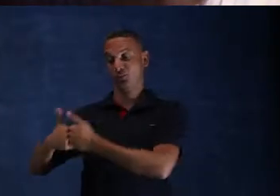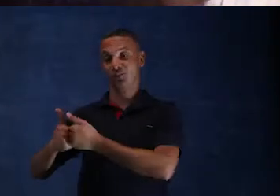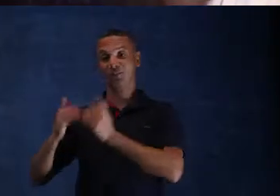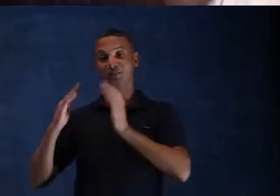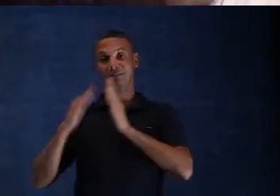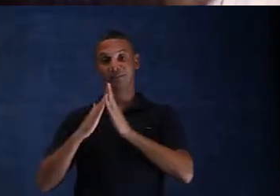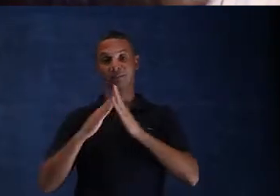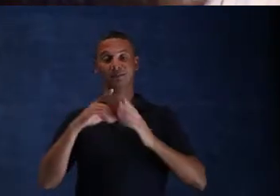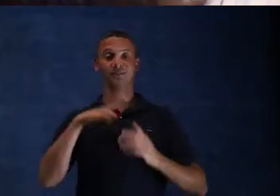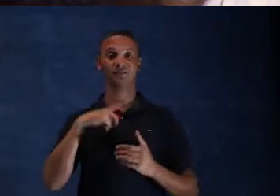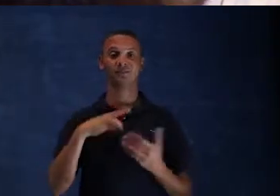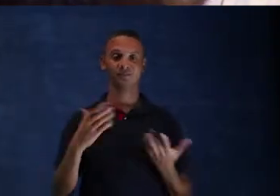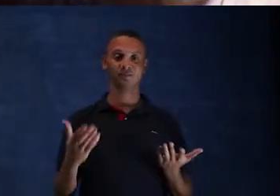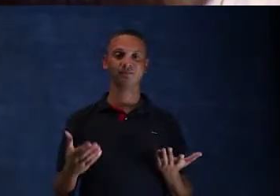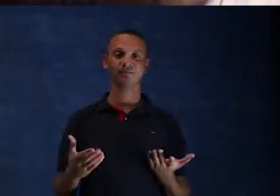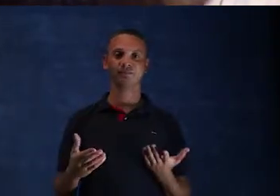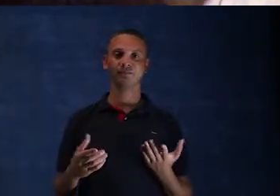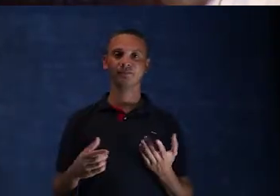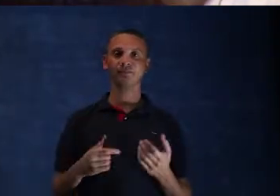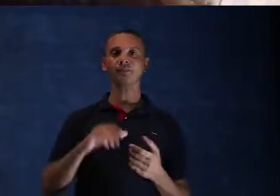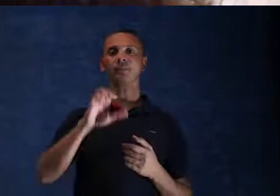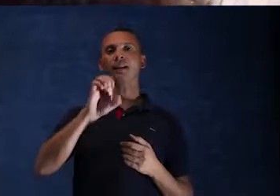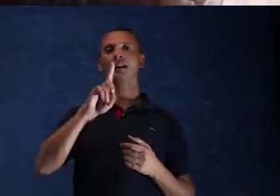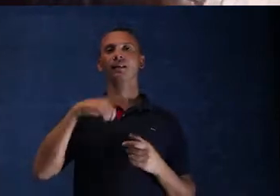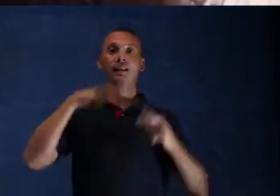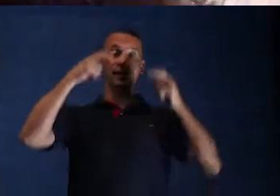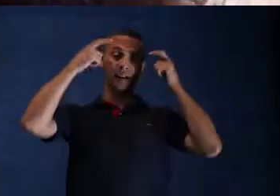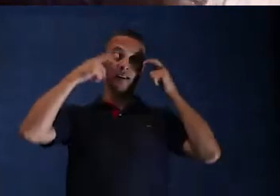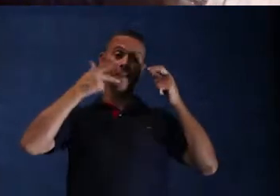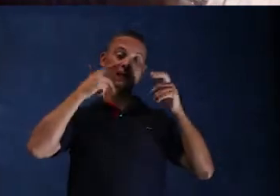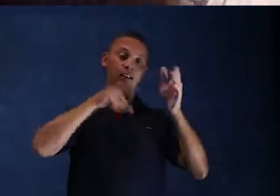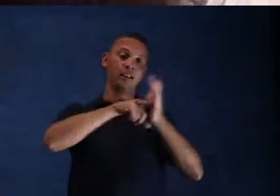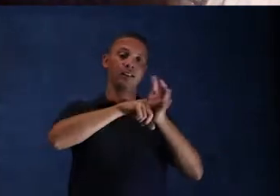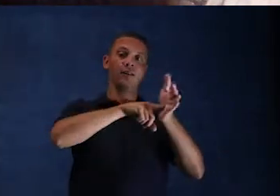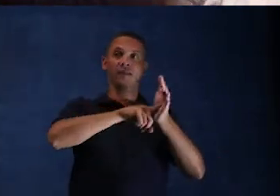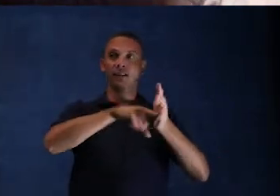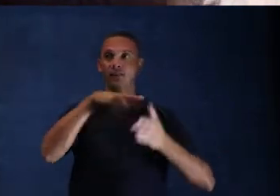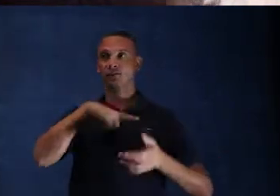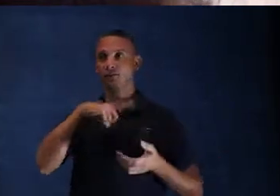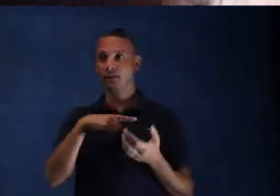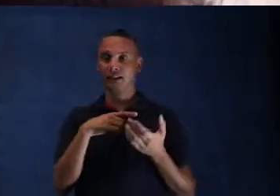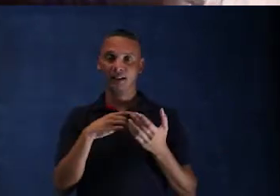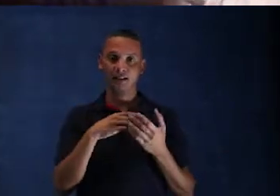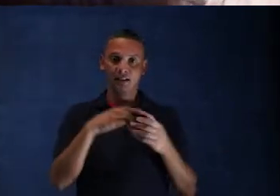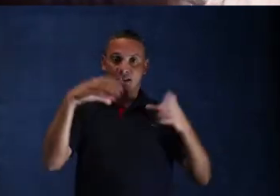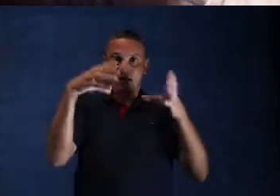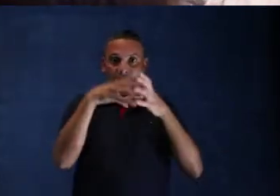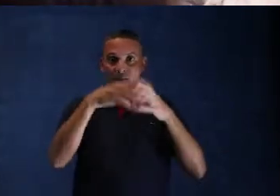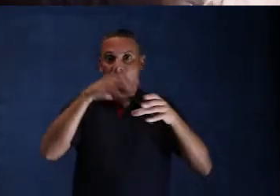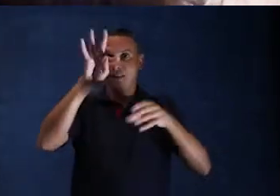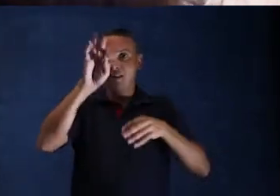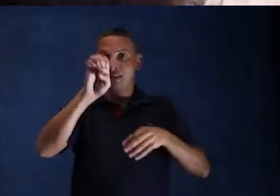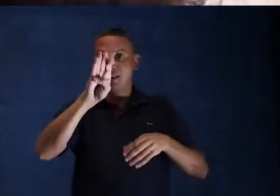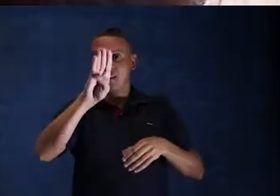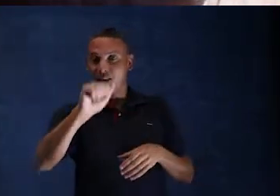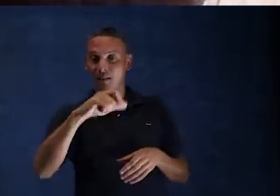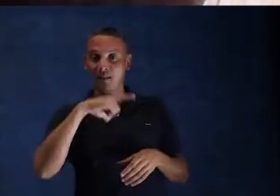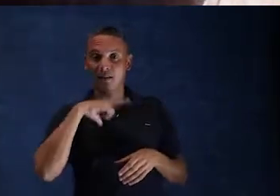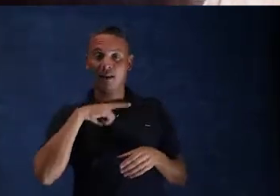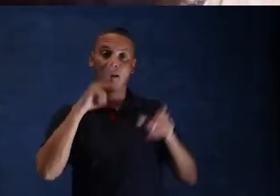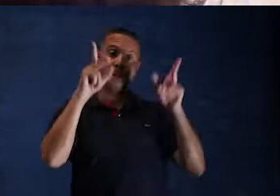o Tíranos, ele tem que proceder à investigação, porque entre os cidadãos de Teba existe aquele